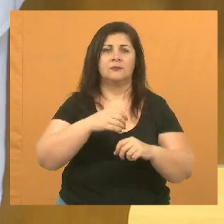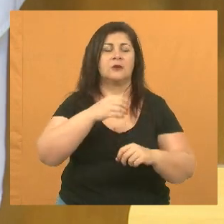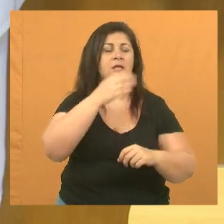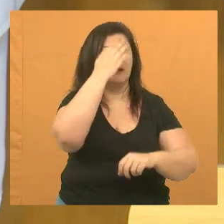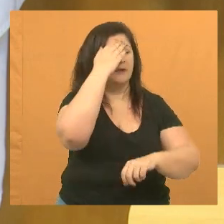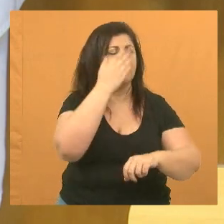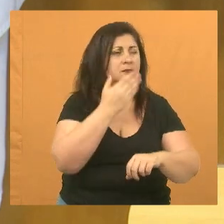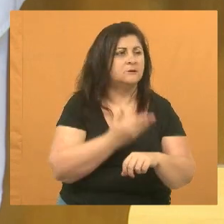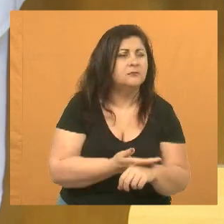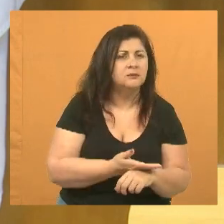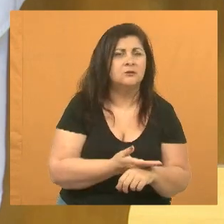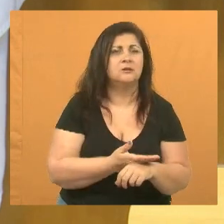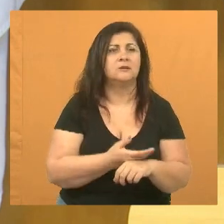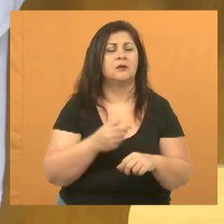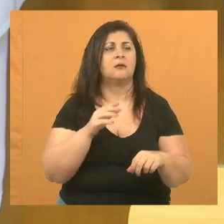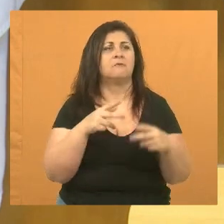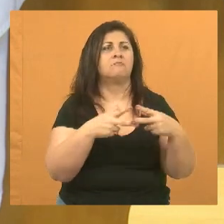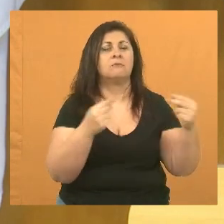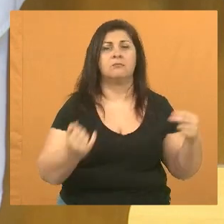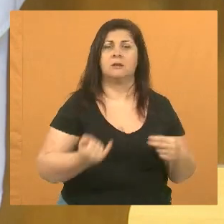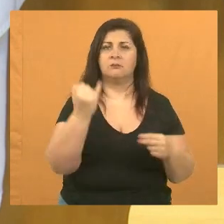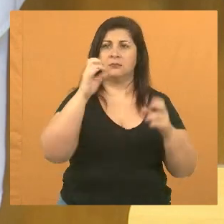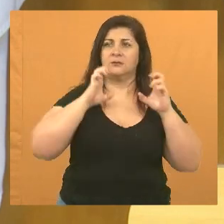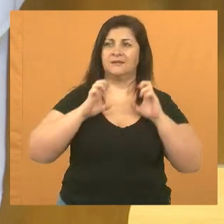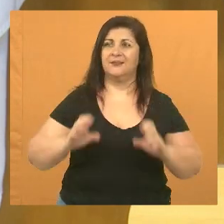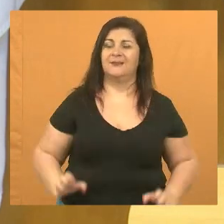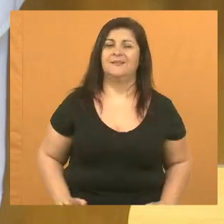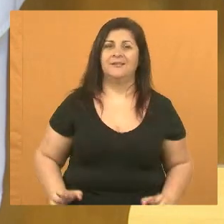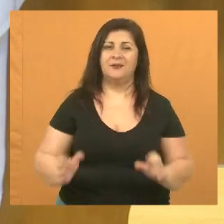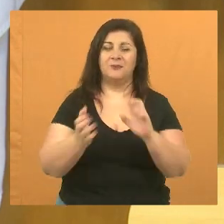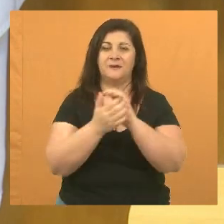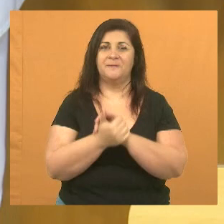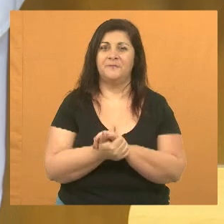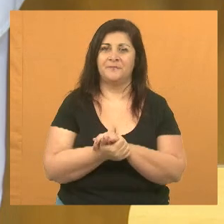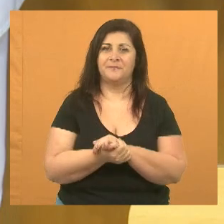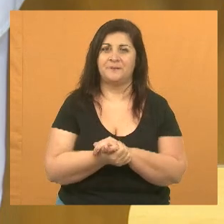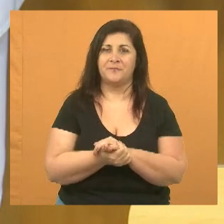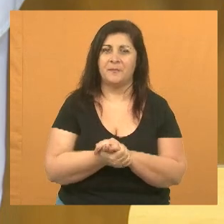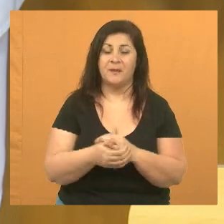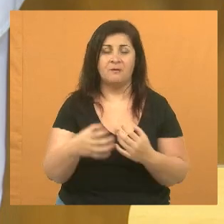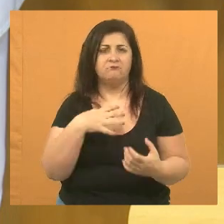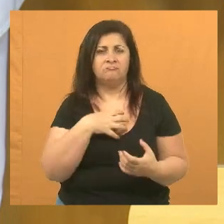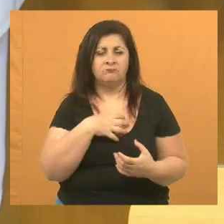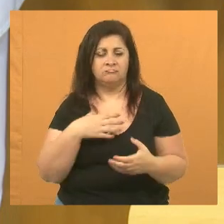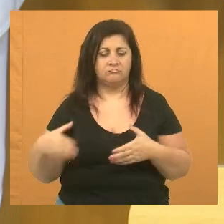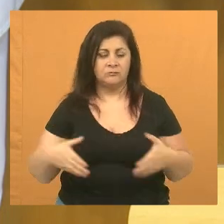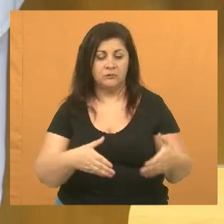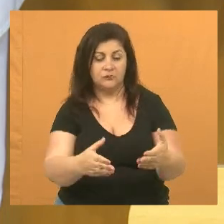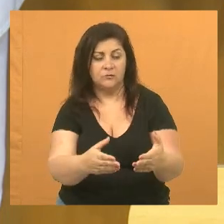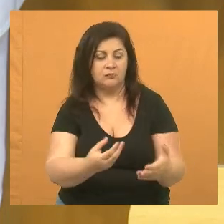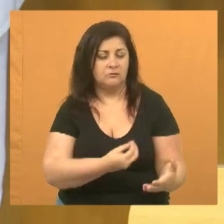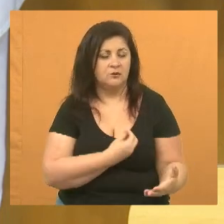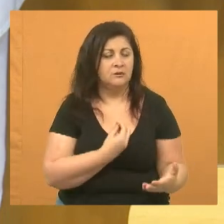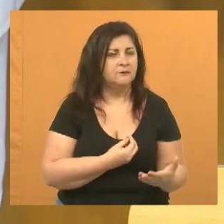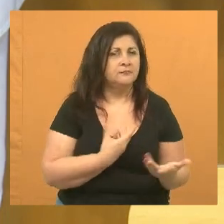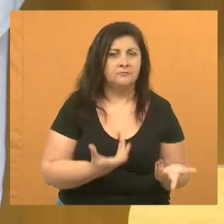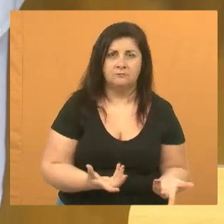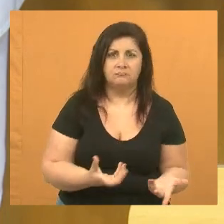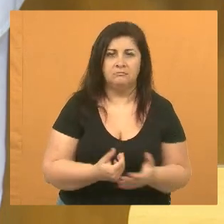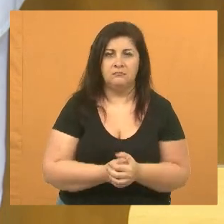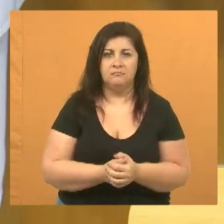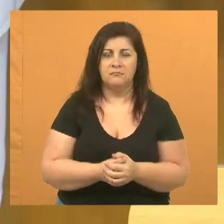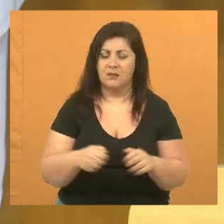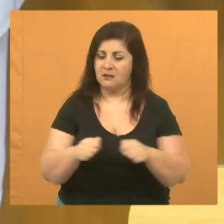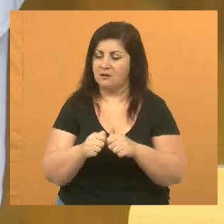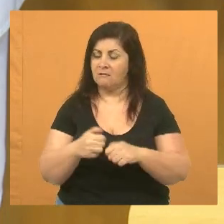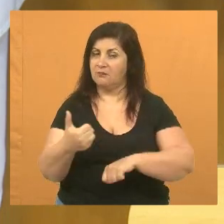humanos, que professa a sua postura, a forma com que você conduz a sua própria vida, a forma com que você conduz a sua